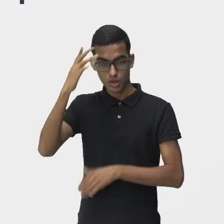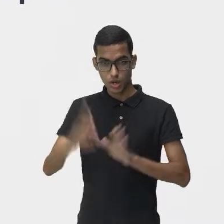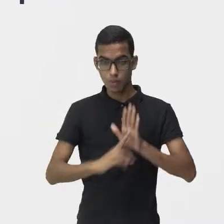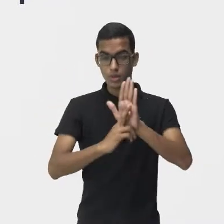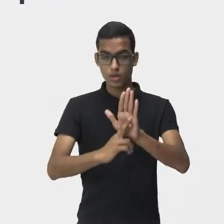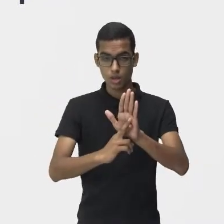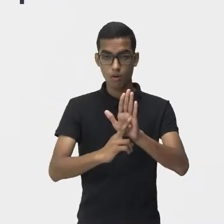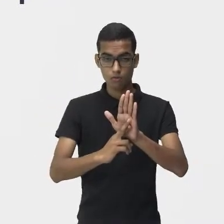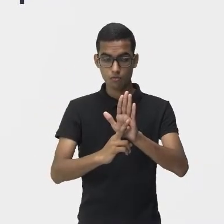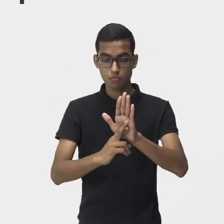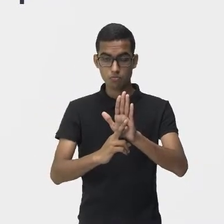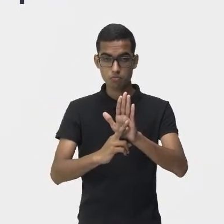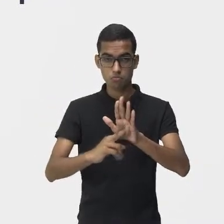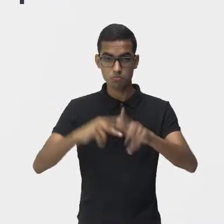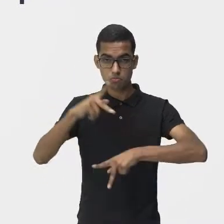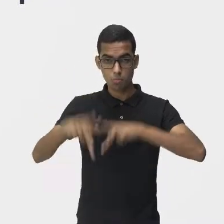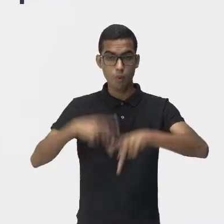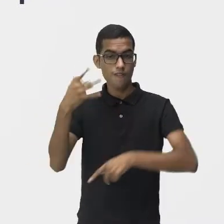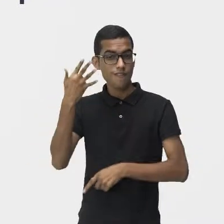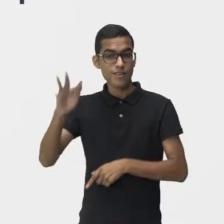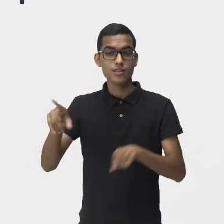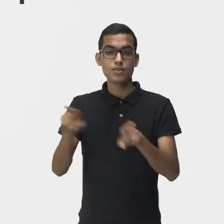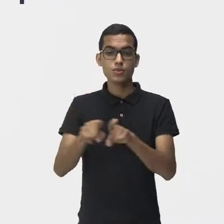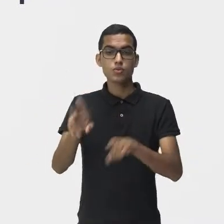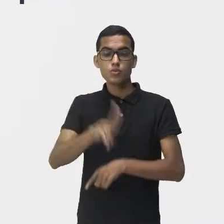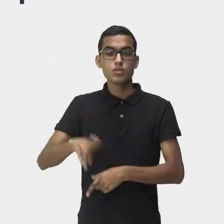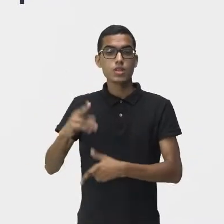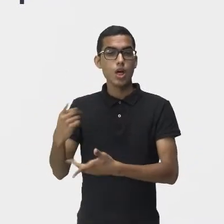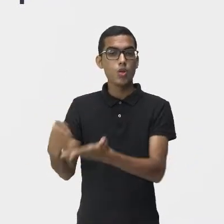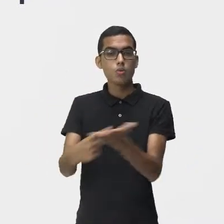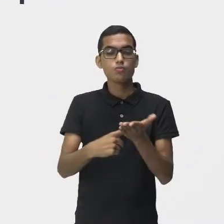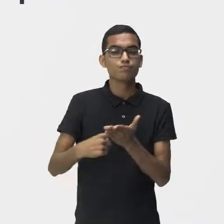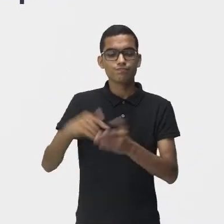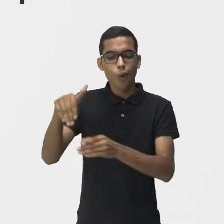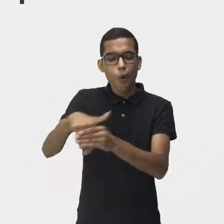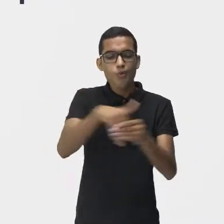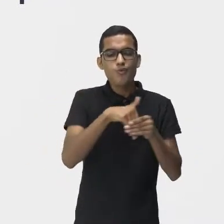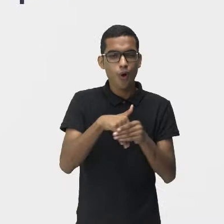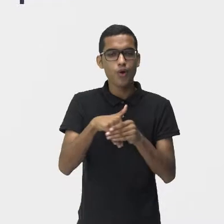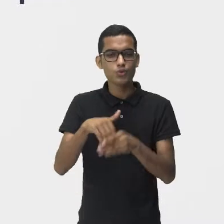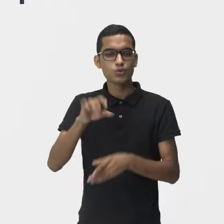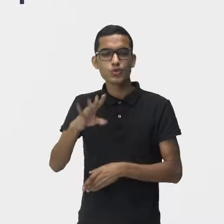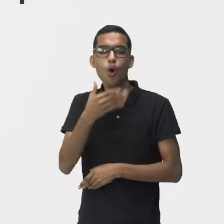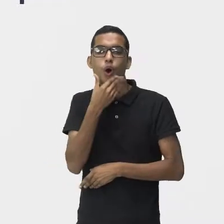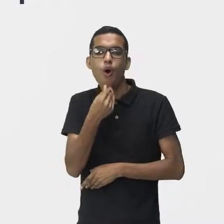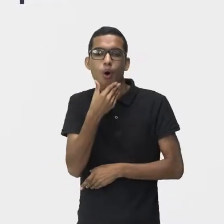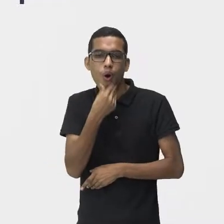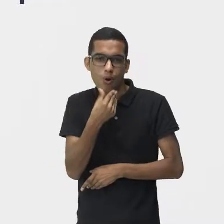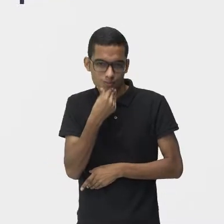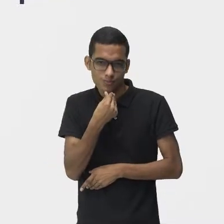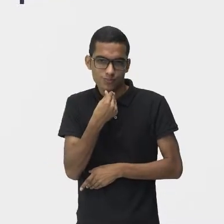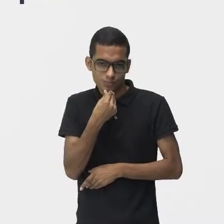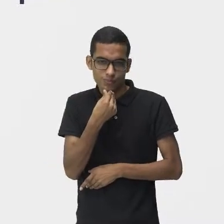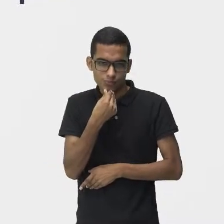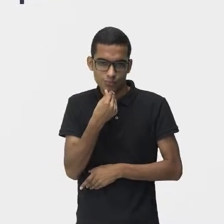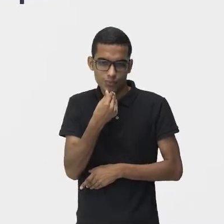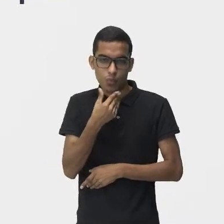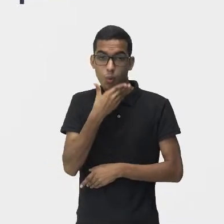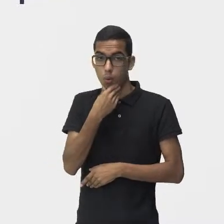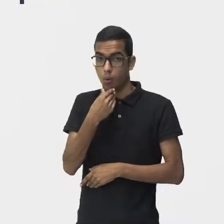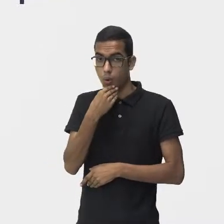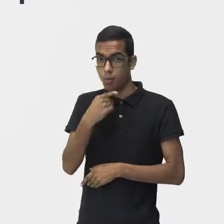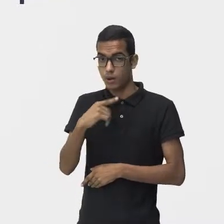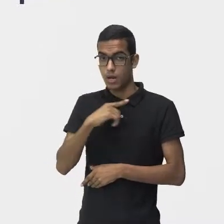do voto universal, que seria uma grande conquista nesse período, visto que antes disso só podia votar aqueles que